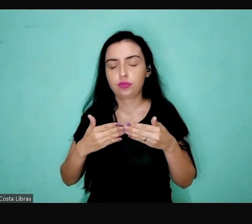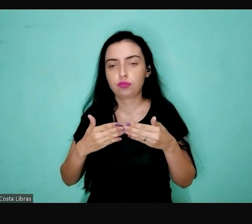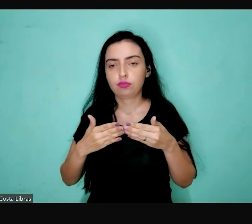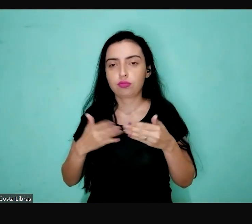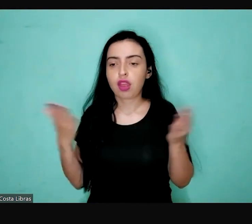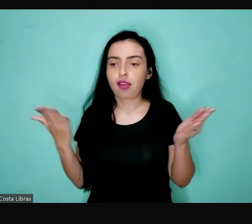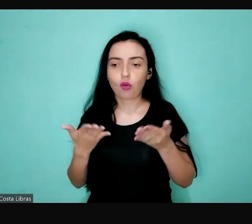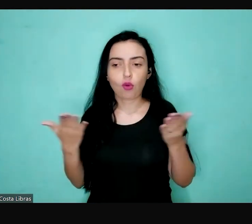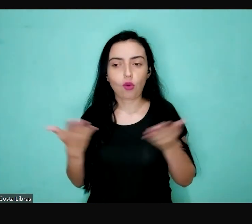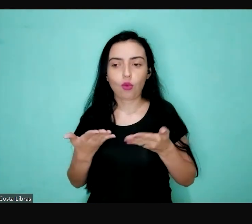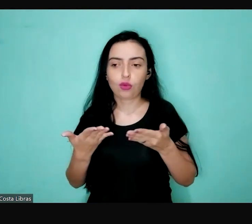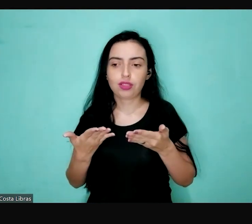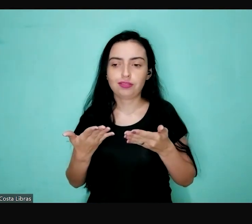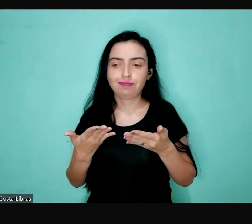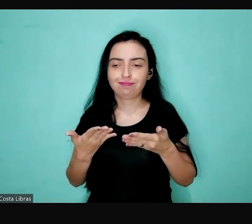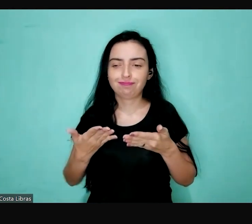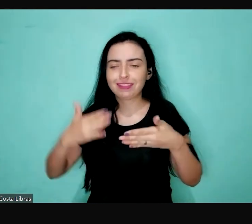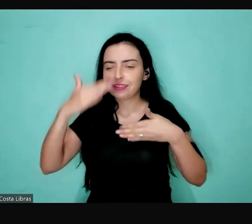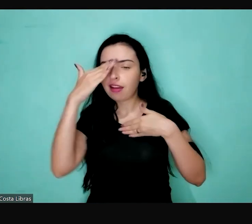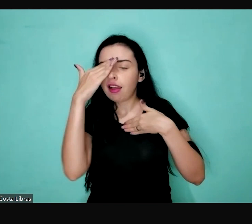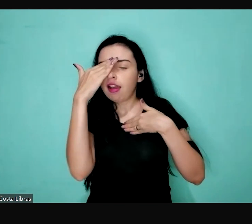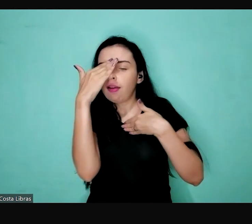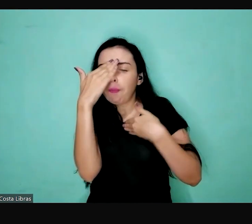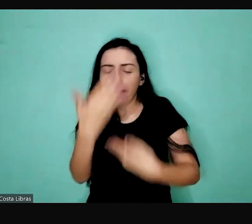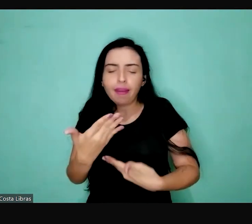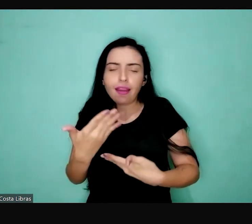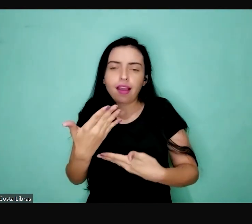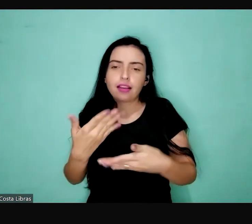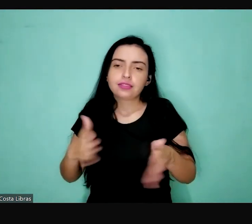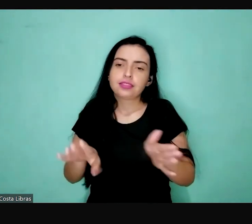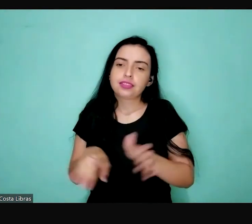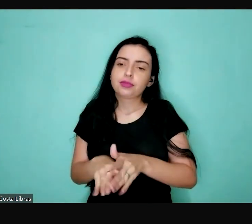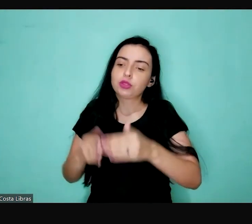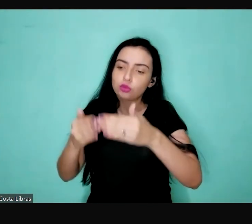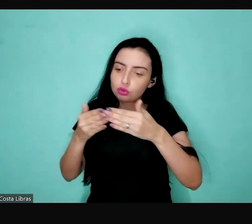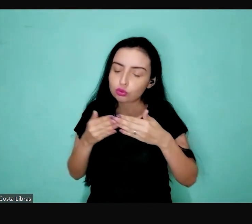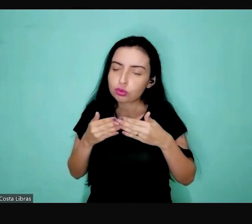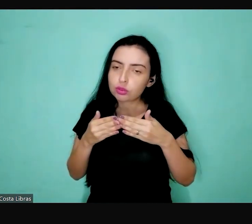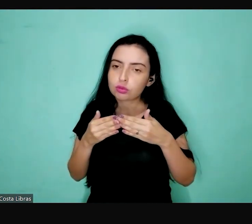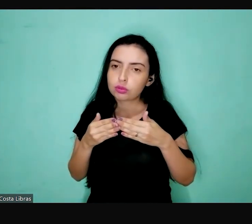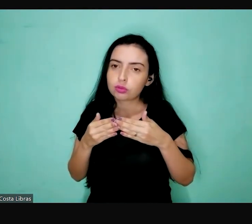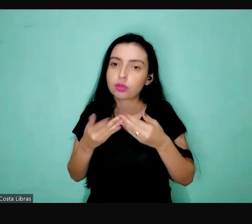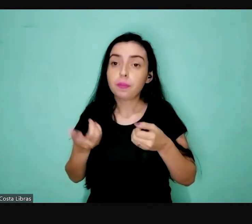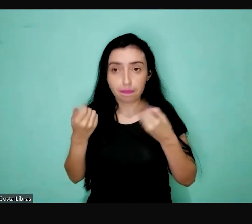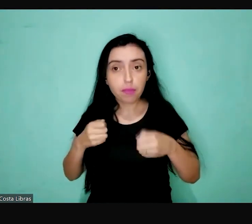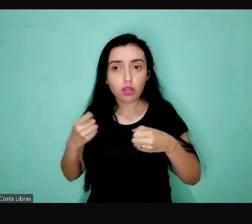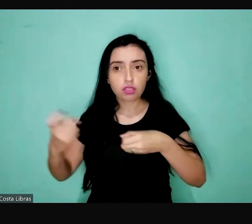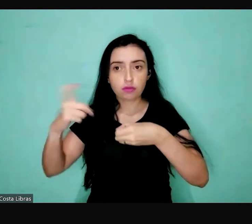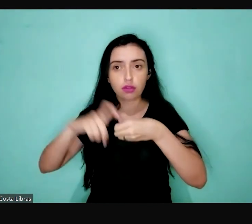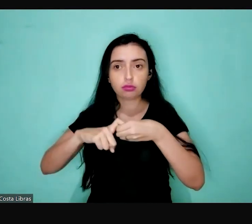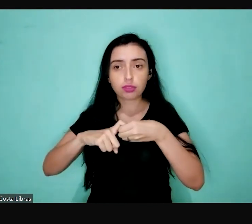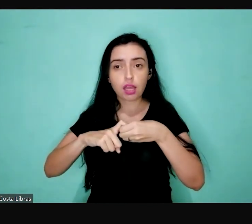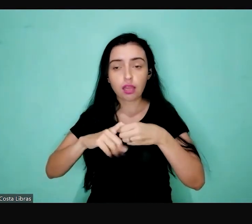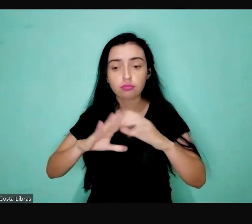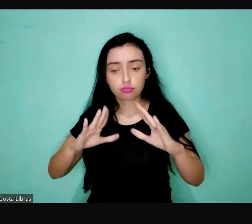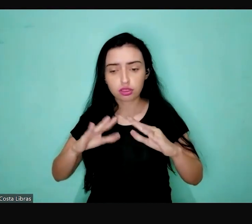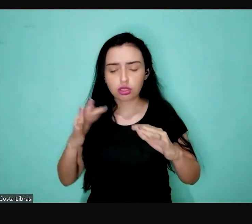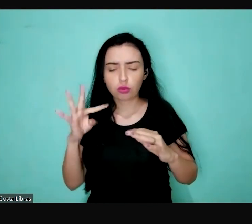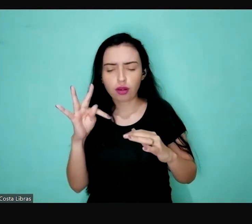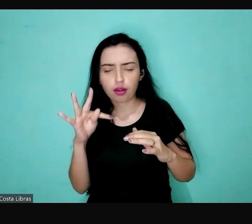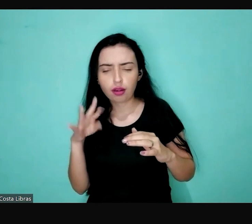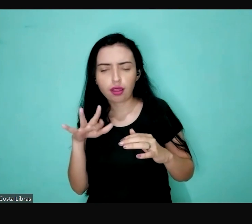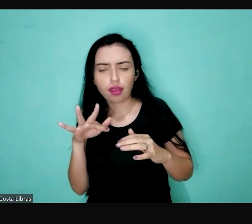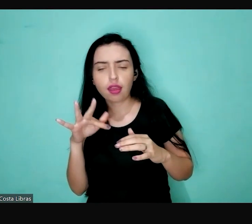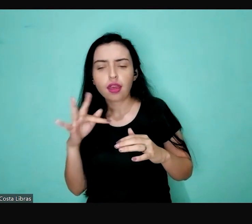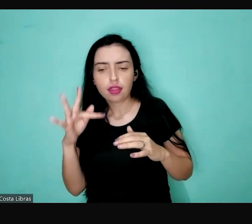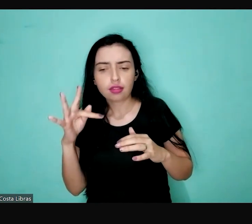já expresso minha imensa gratidão e também um convite para que o senhor retorne aqui à nossa casa e possa nos trazer